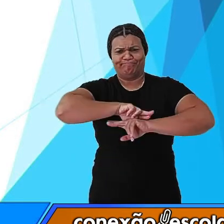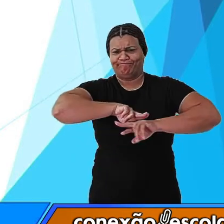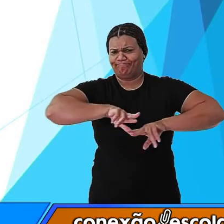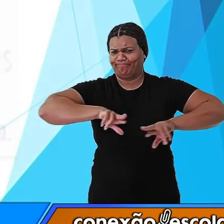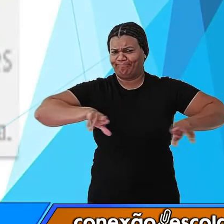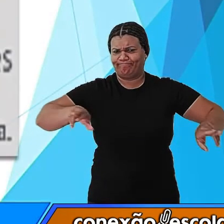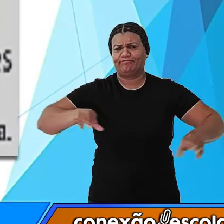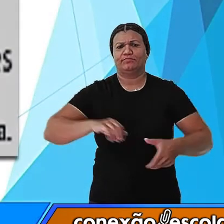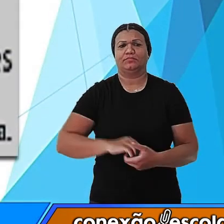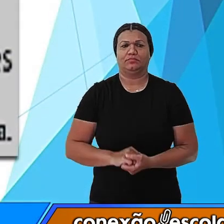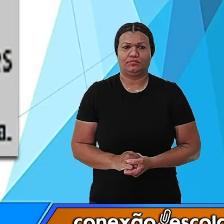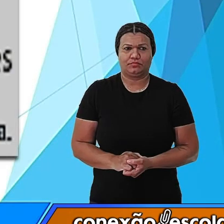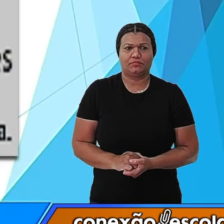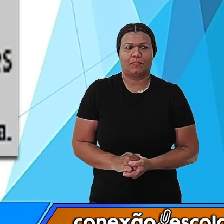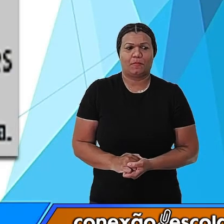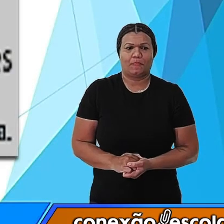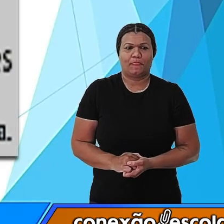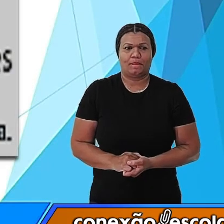infinitos.